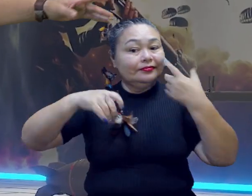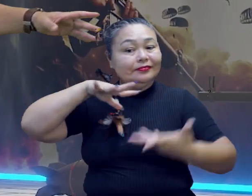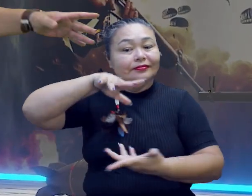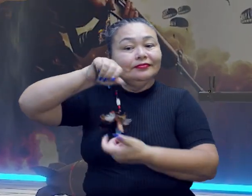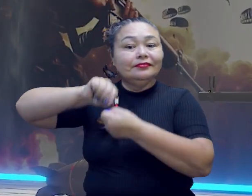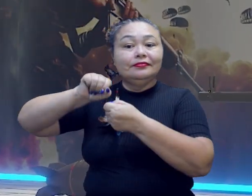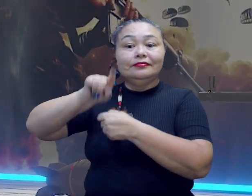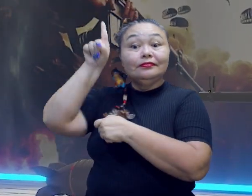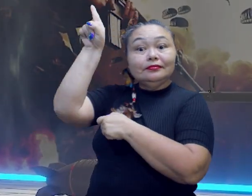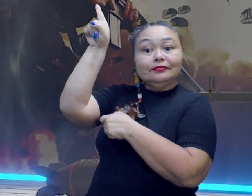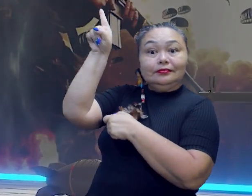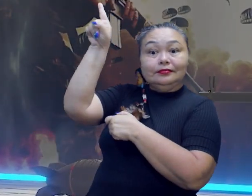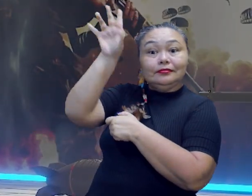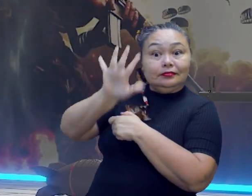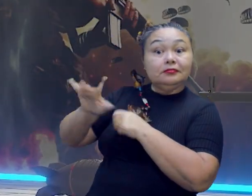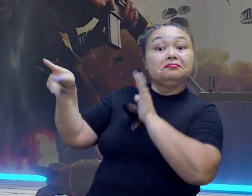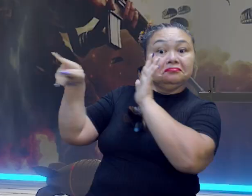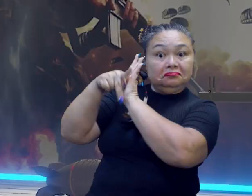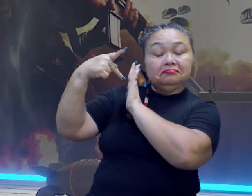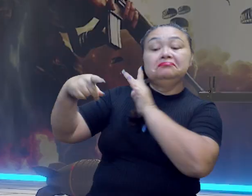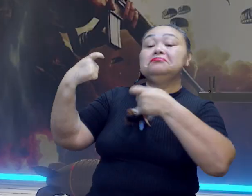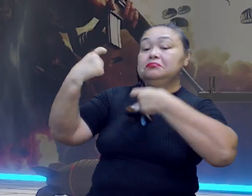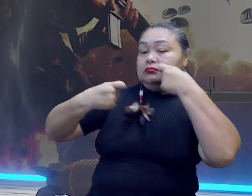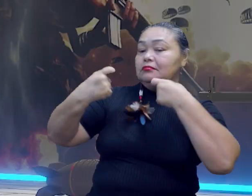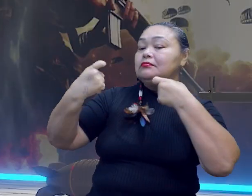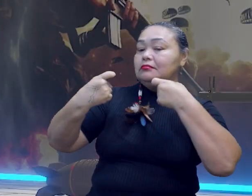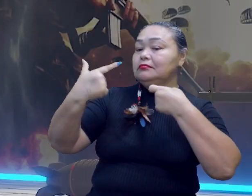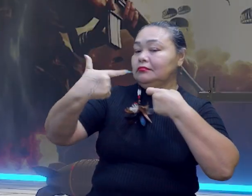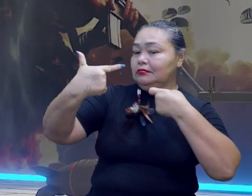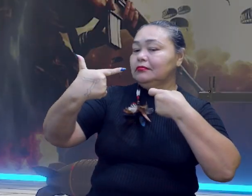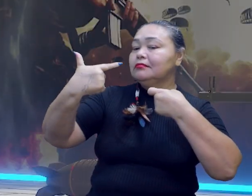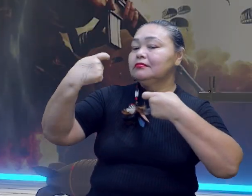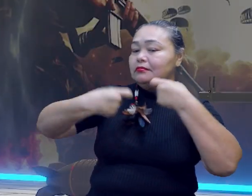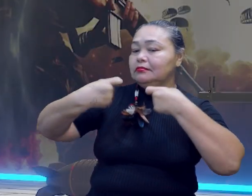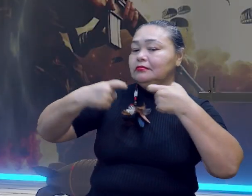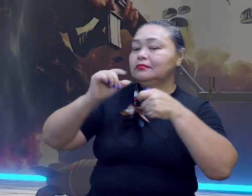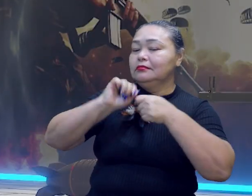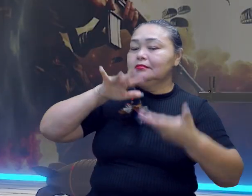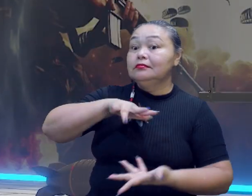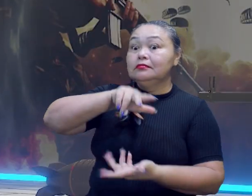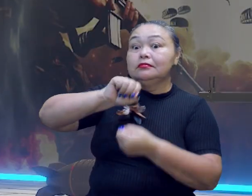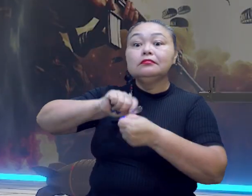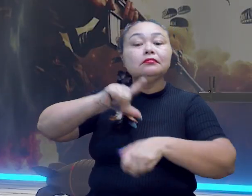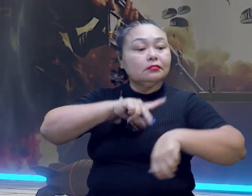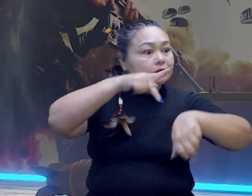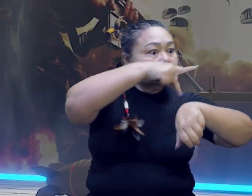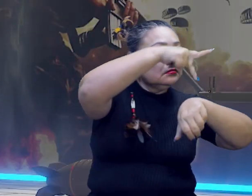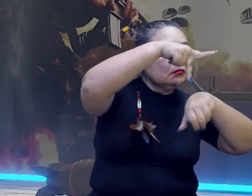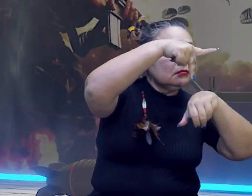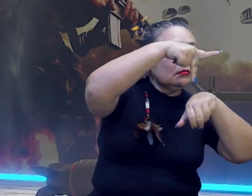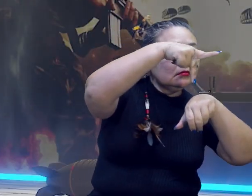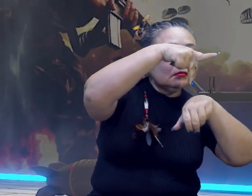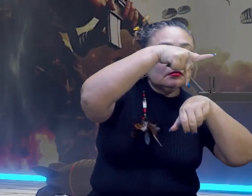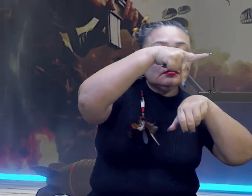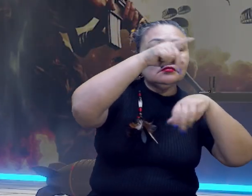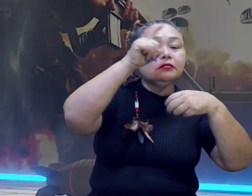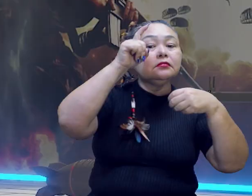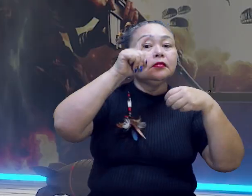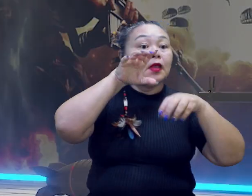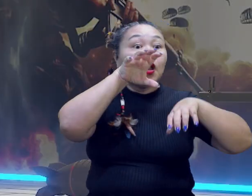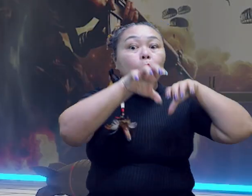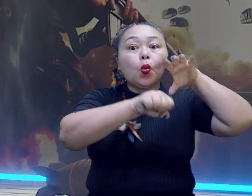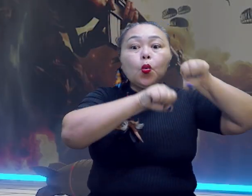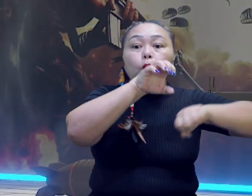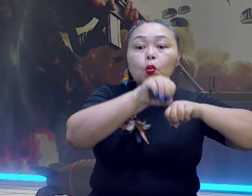daqui são cenas da Segunda Guerra Mundial. Até a Segunda Guerra Mundial nós temos esses países